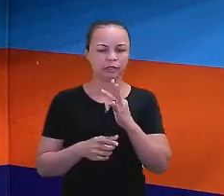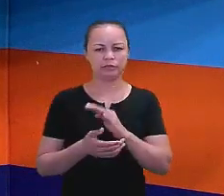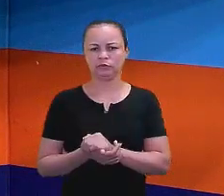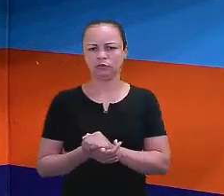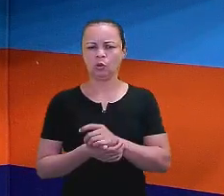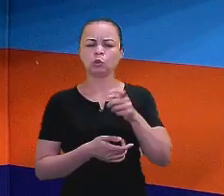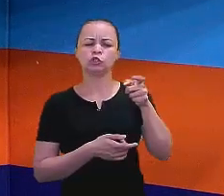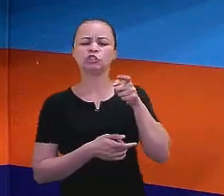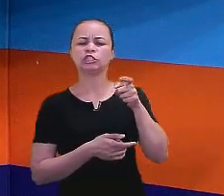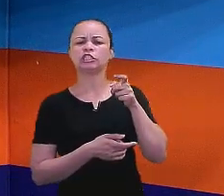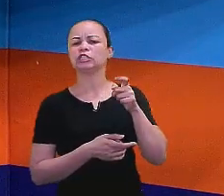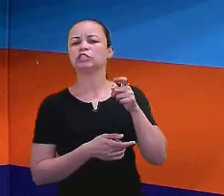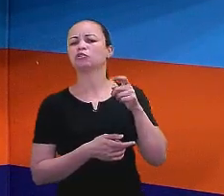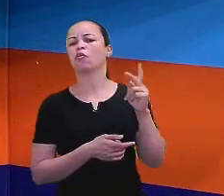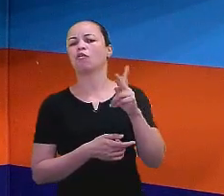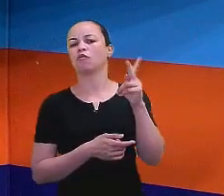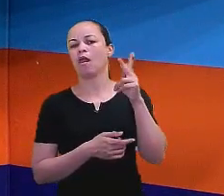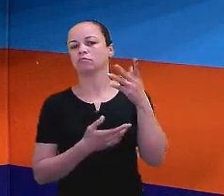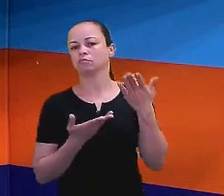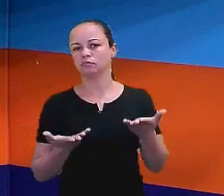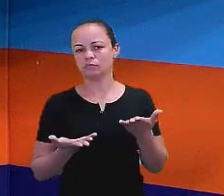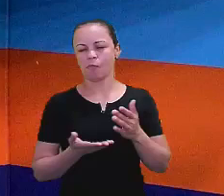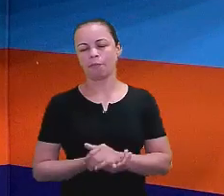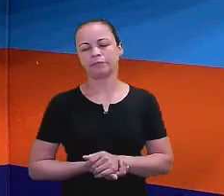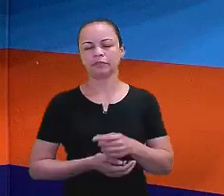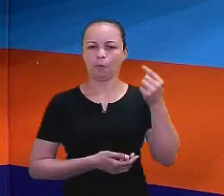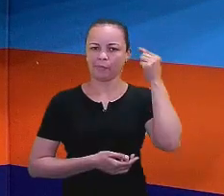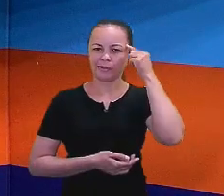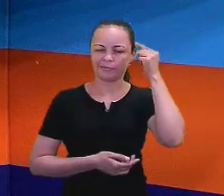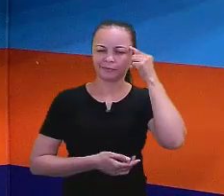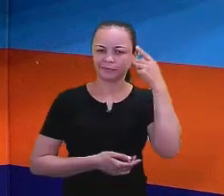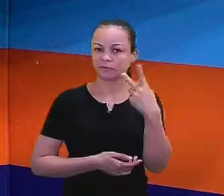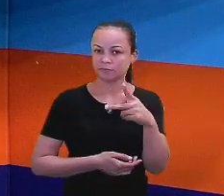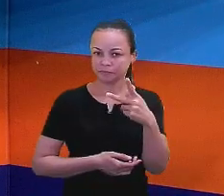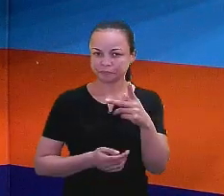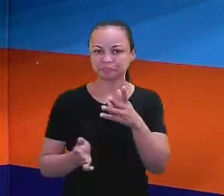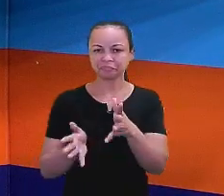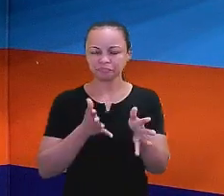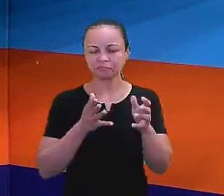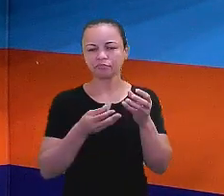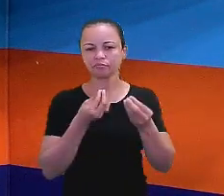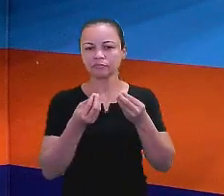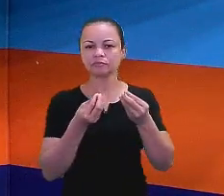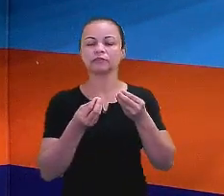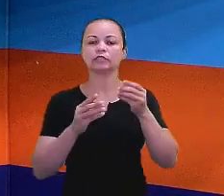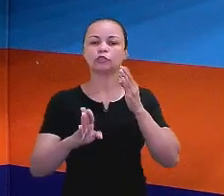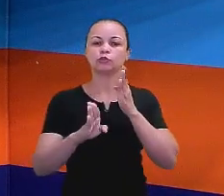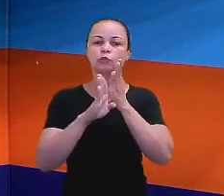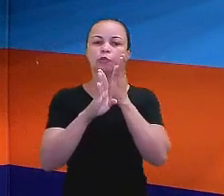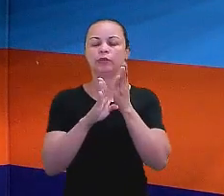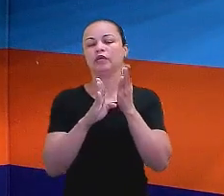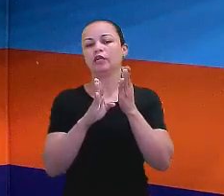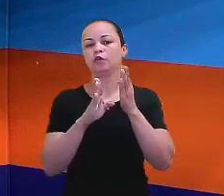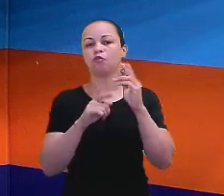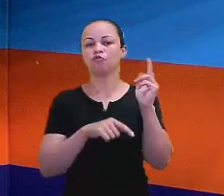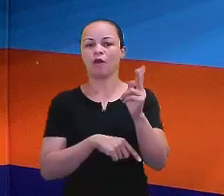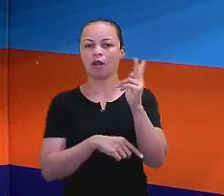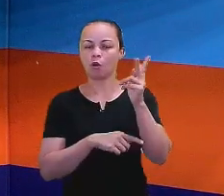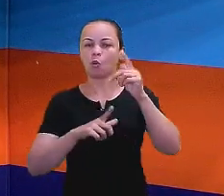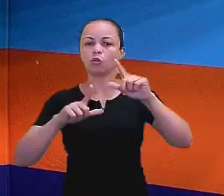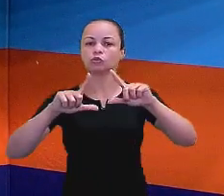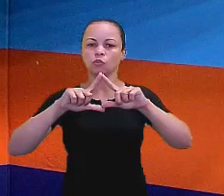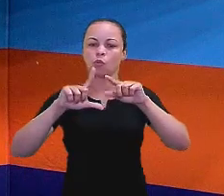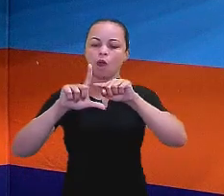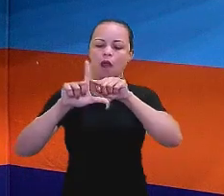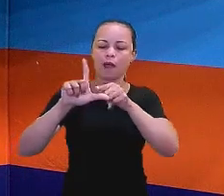Então, vai pensando aí, tá? Que a gente precisa descobrir aí o valor de um dos ângulos aqui, tá? Que é x, que é o